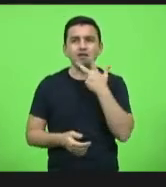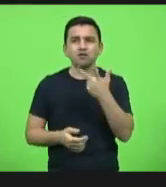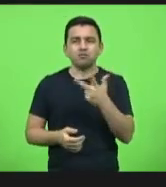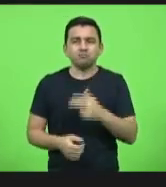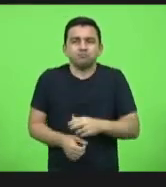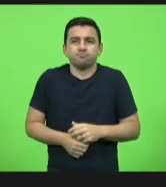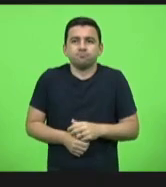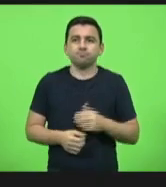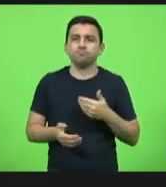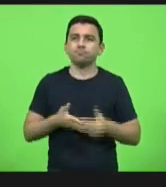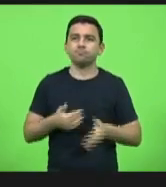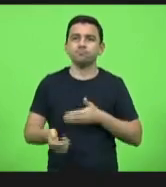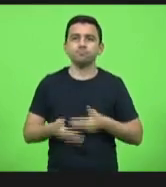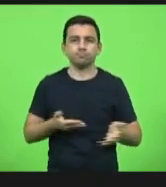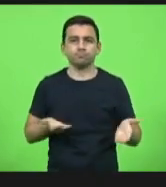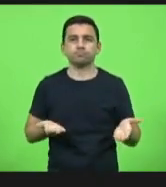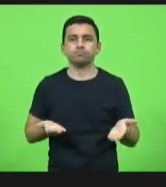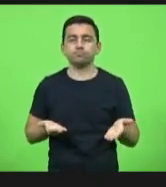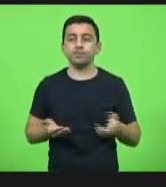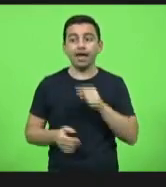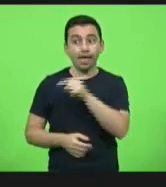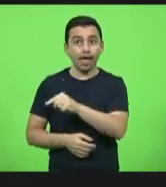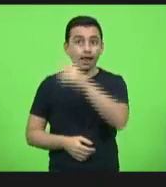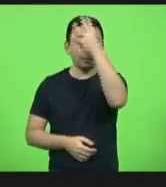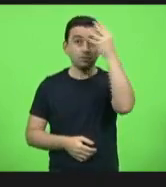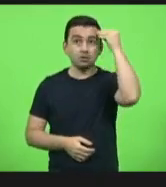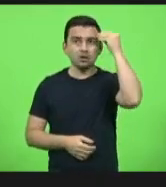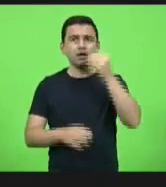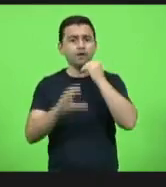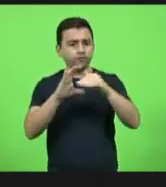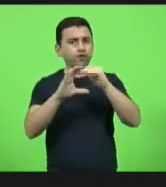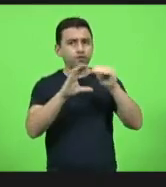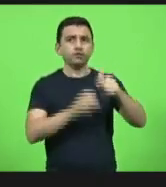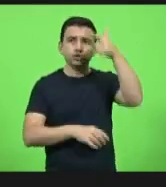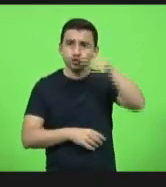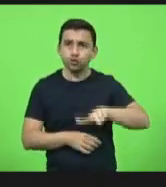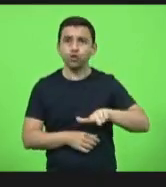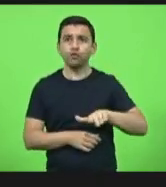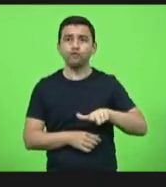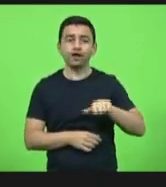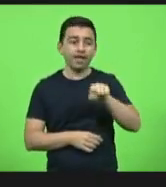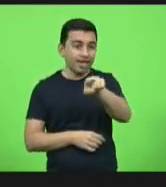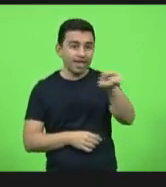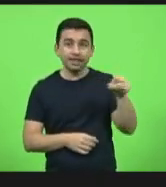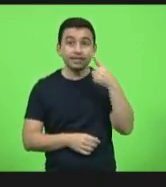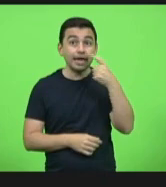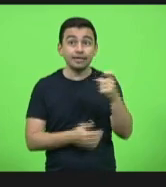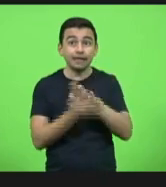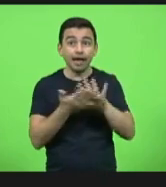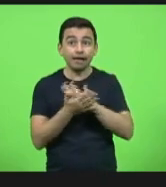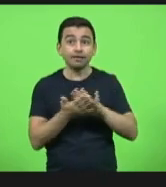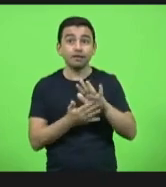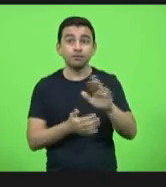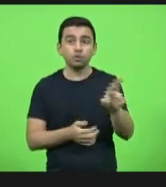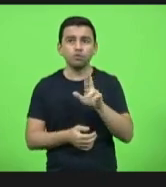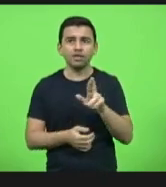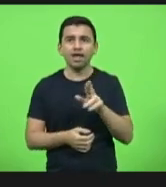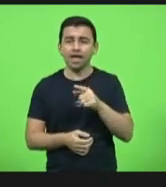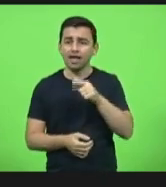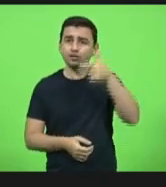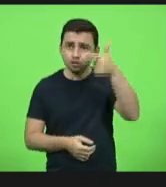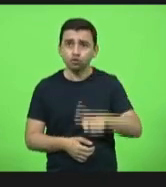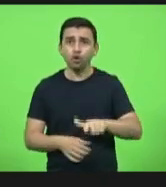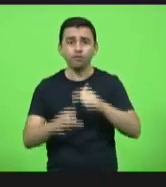O que fez a deputada Carminati? Reenviou para todas essas entidades que não tiveram interesse em responder. Foi isso que ela